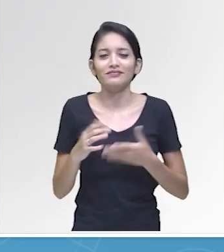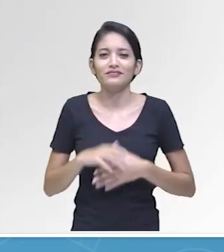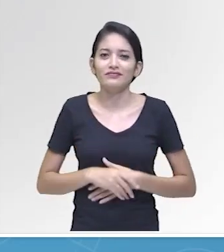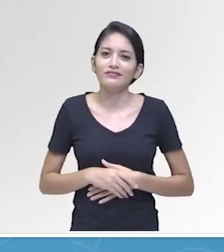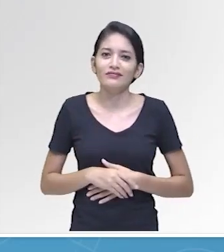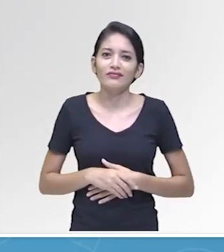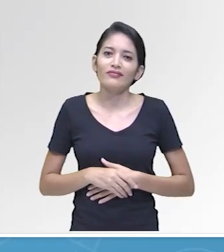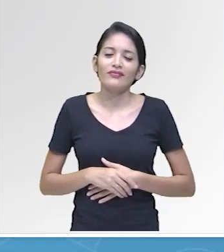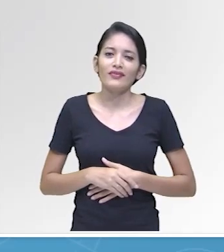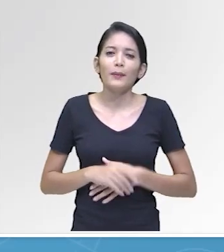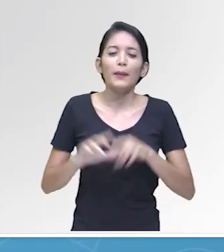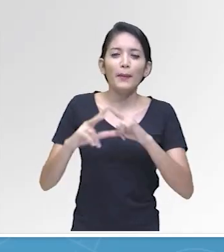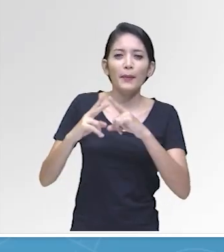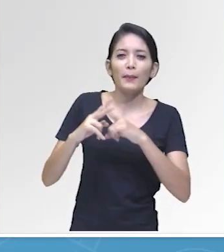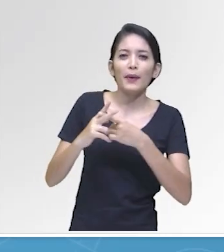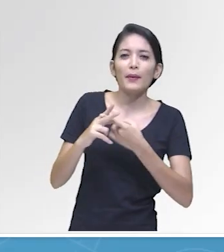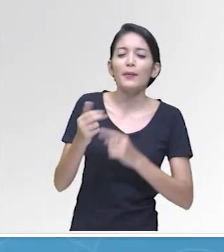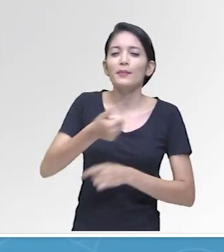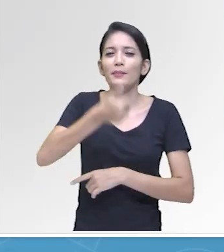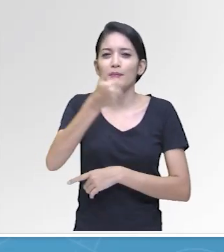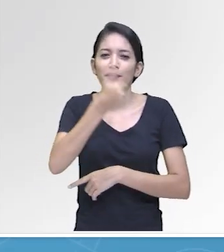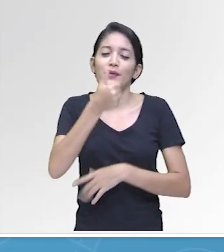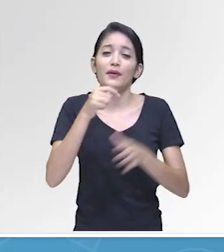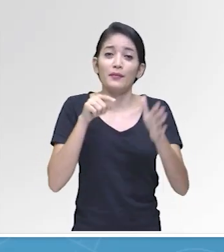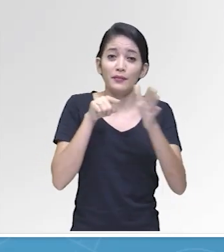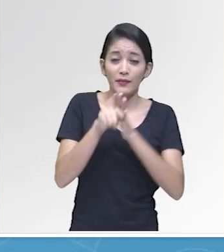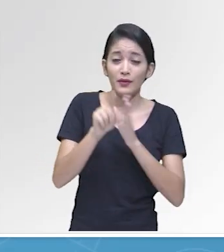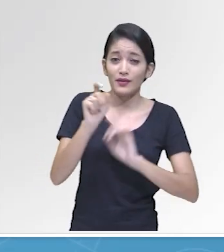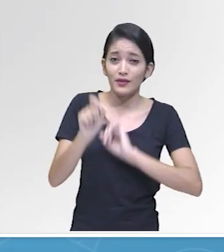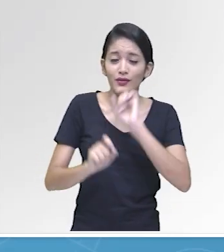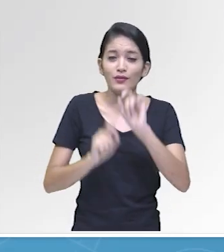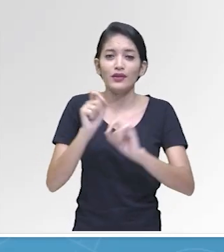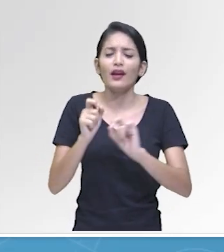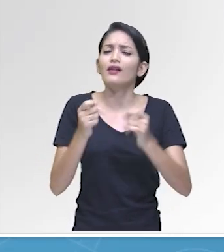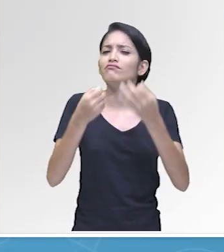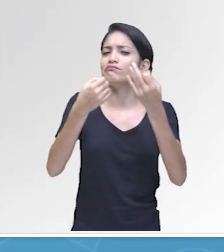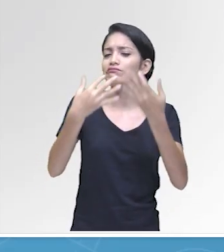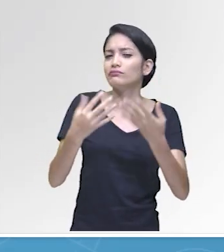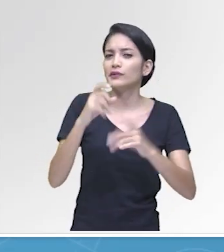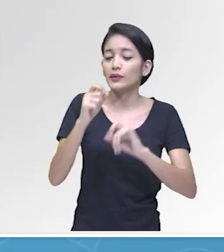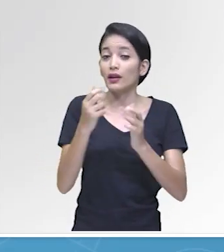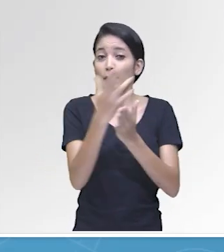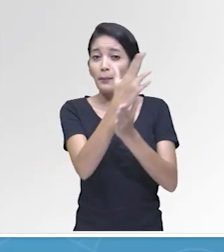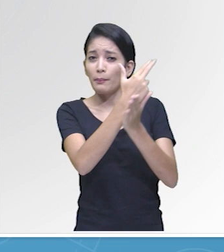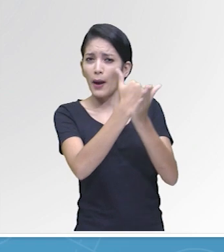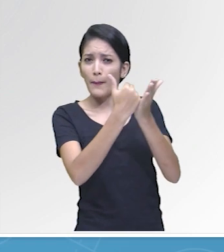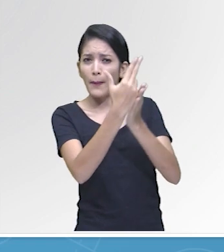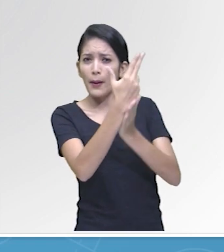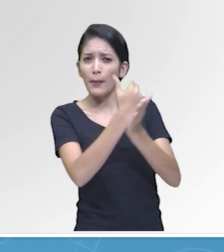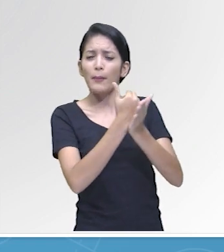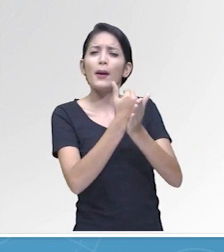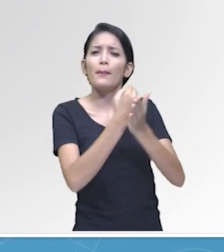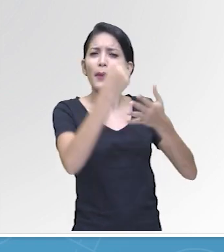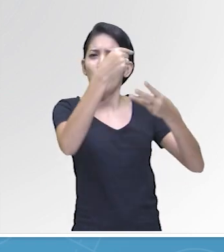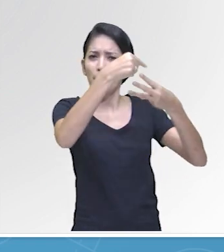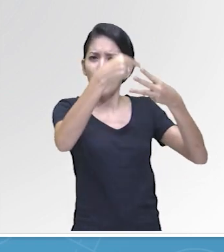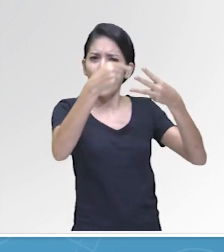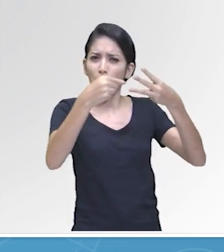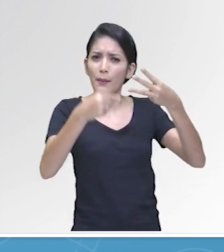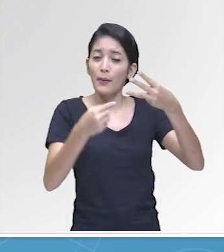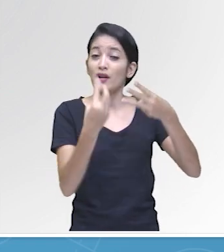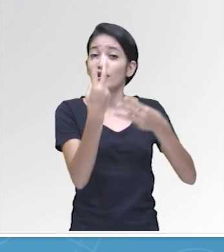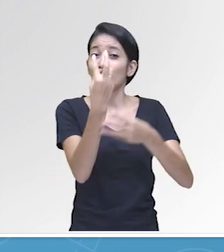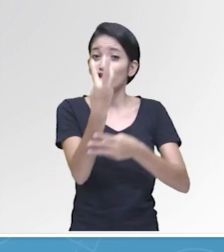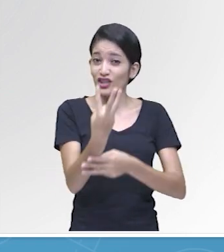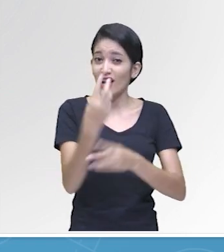nossa correção. A nossa primeira questão da DLI diz o seguinte: desenhe cada um dos 3 tipos de células